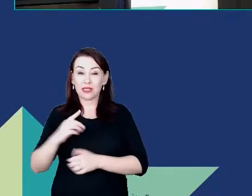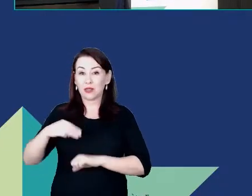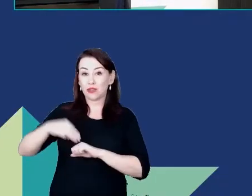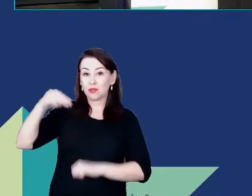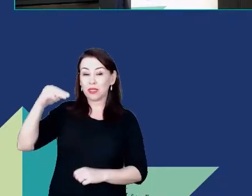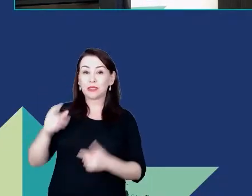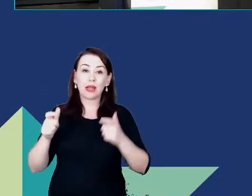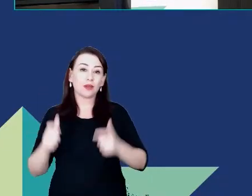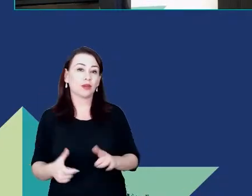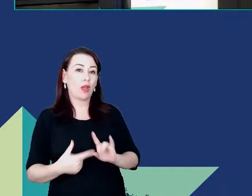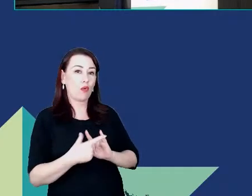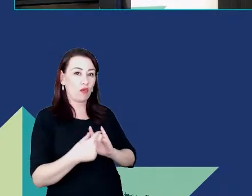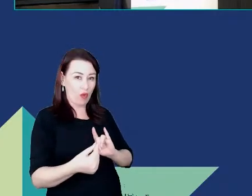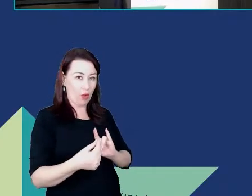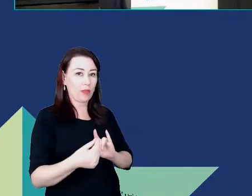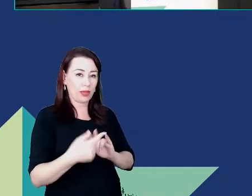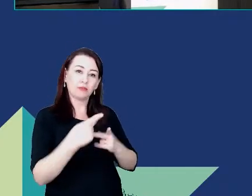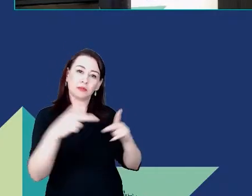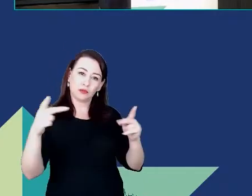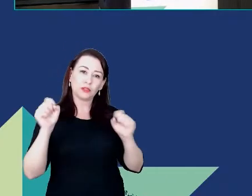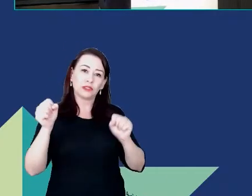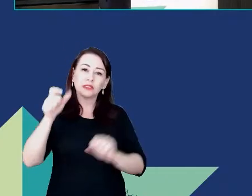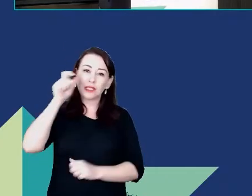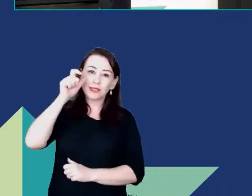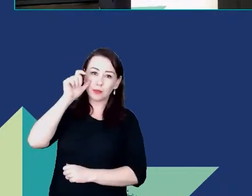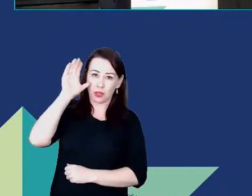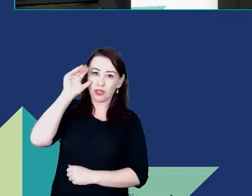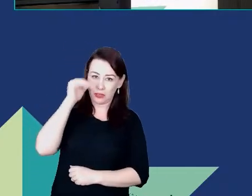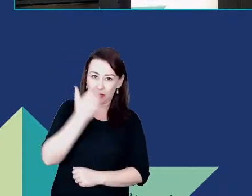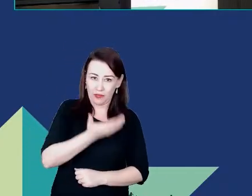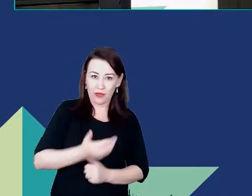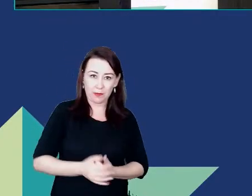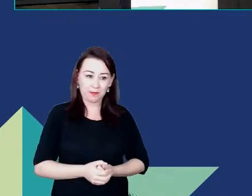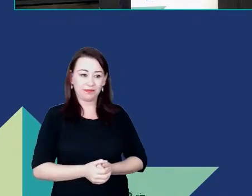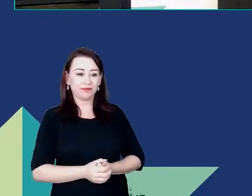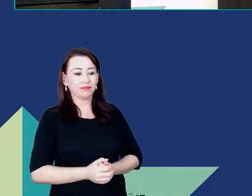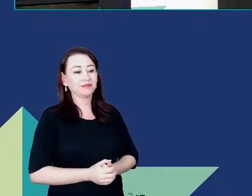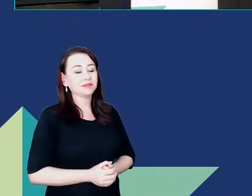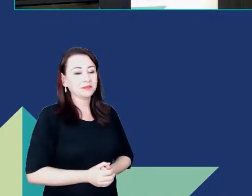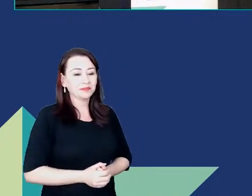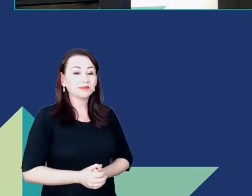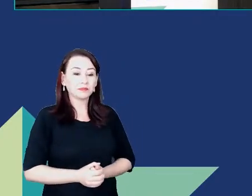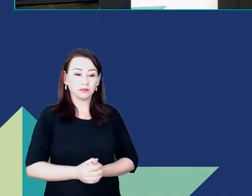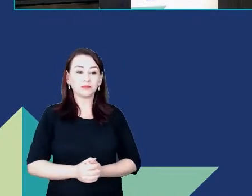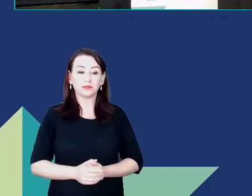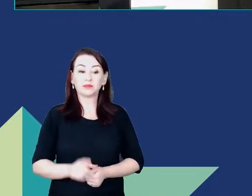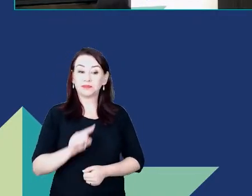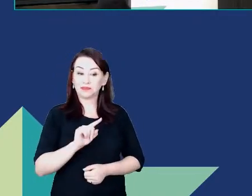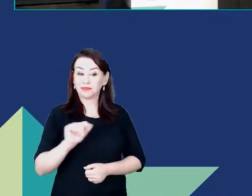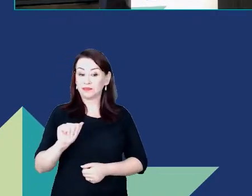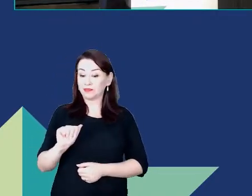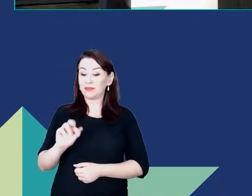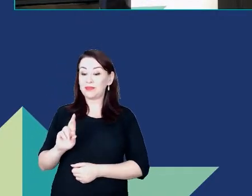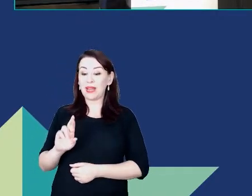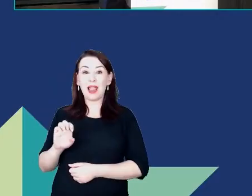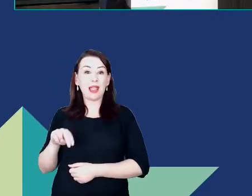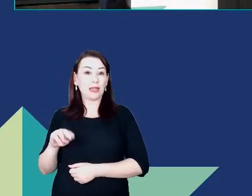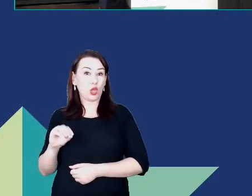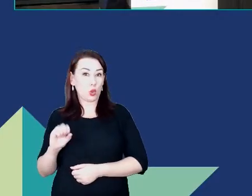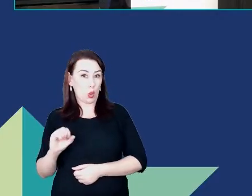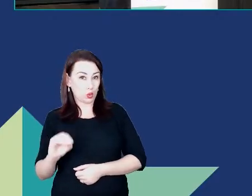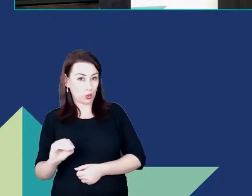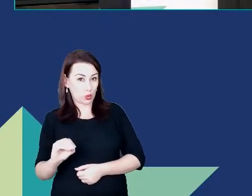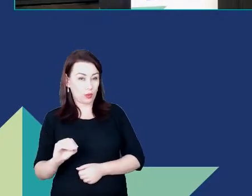disposição. Bom, a gente está trabalhando com os rejeitos arenosos, né, filtrados e dispostos, mas a gente tem um futuro pela